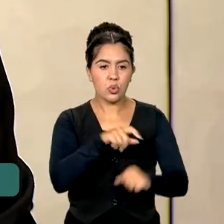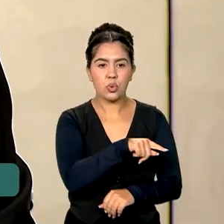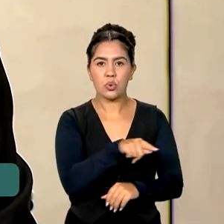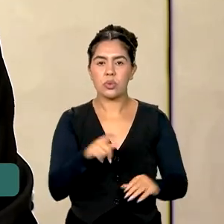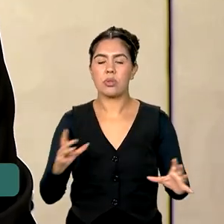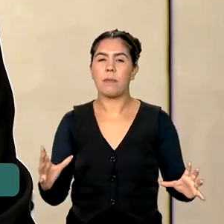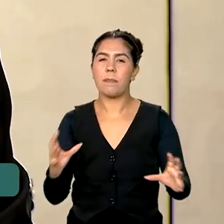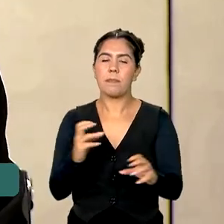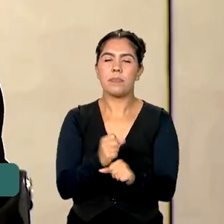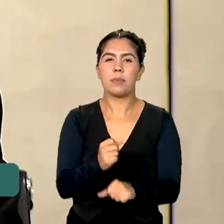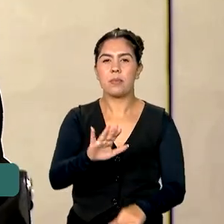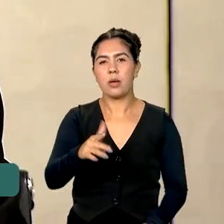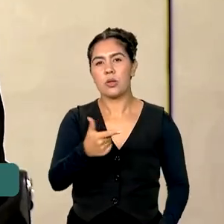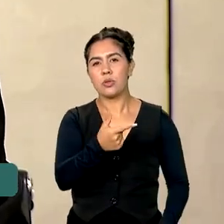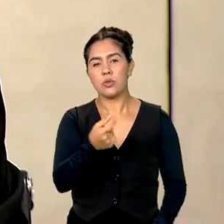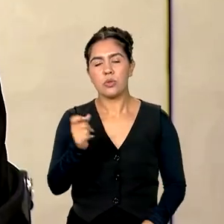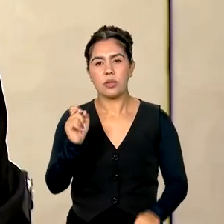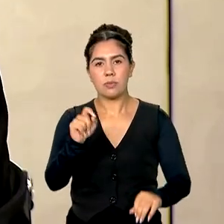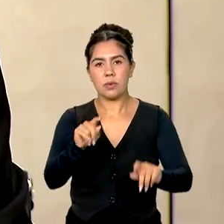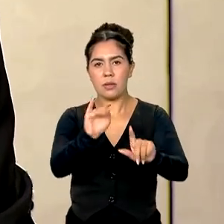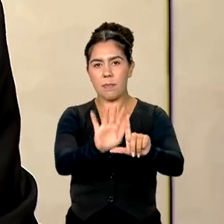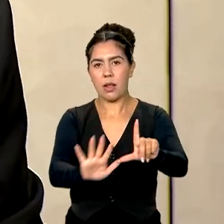200.000 pela plataforma tecnológica